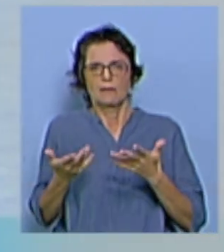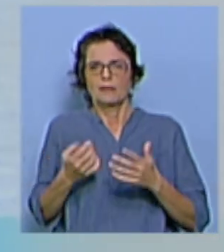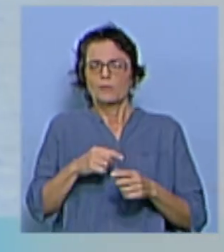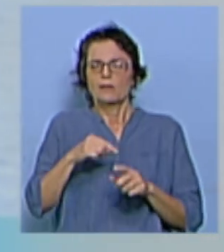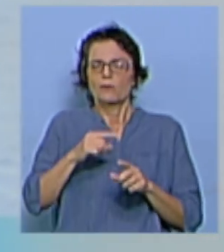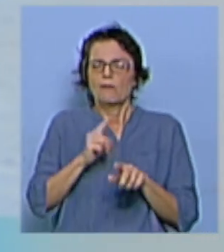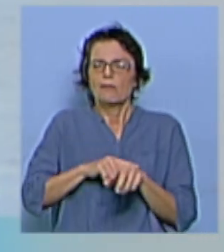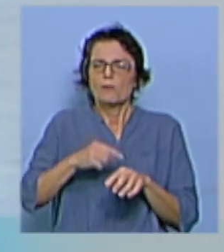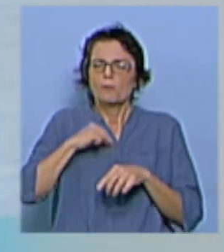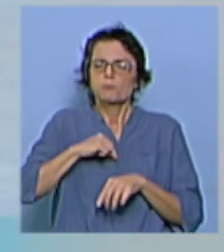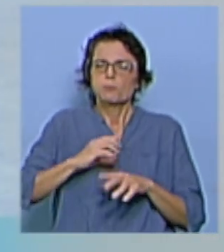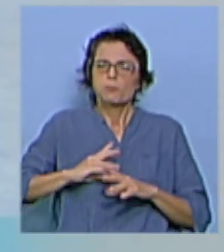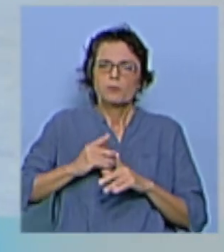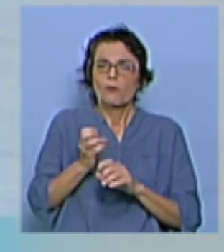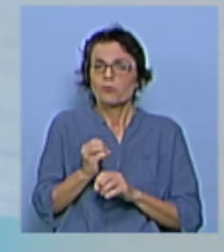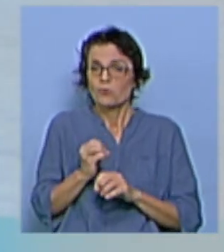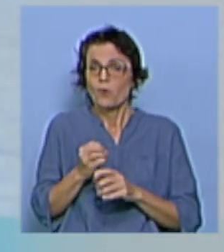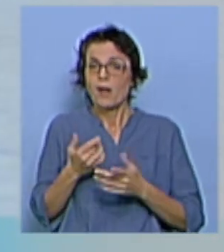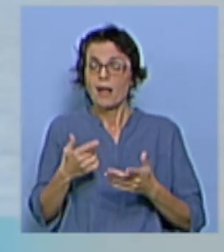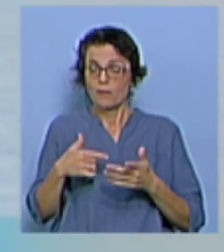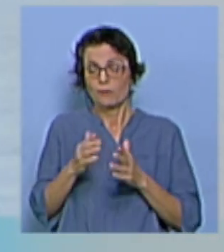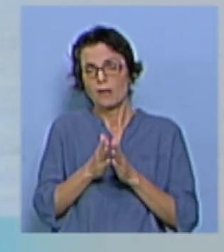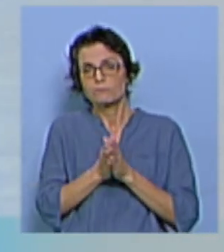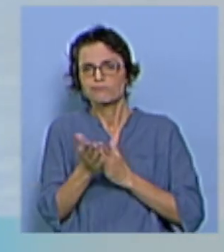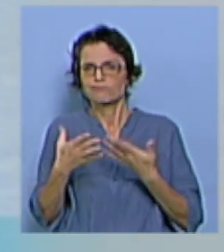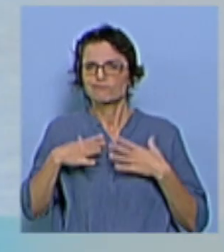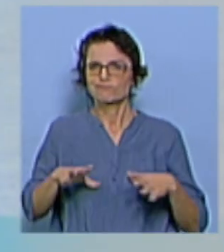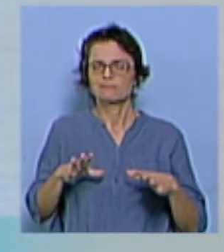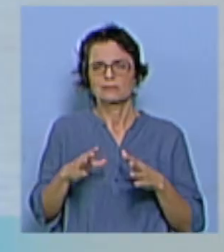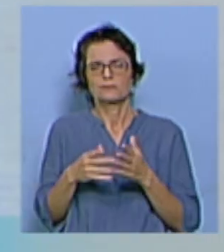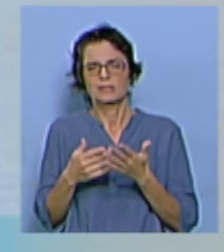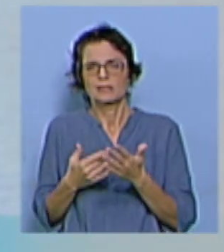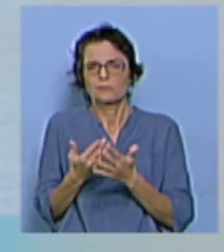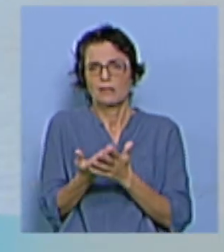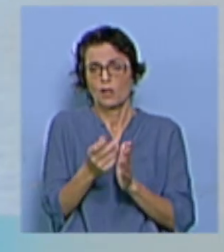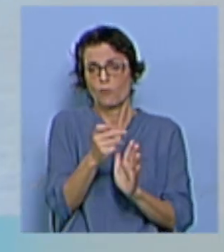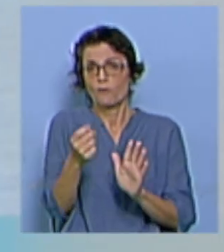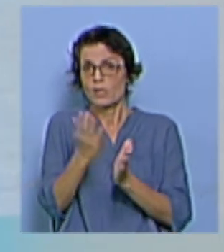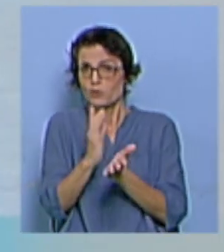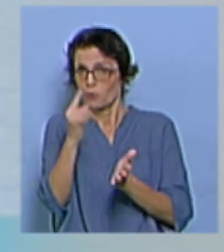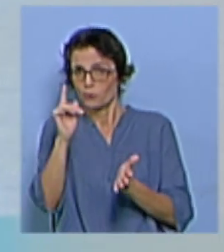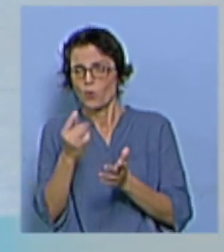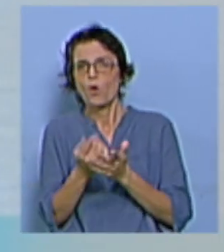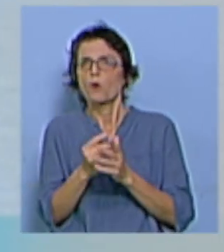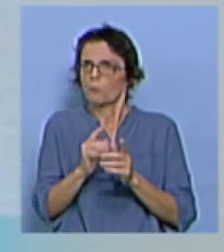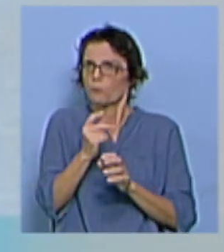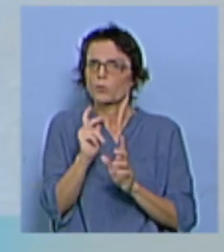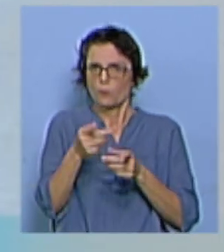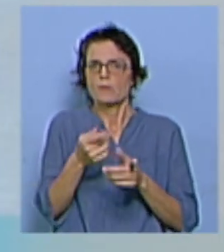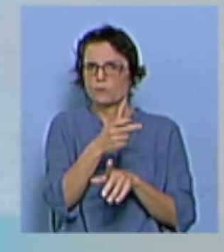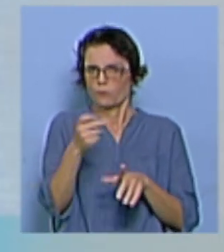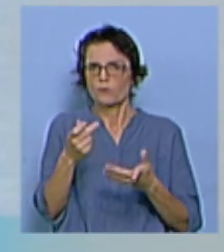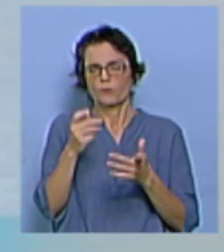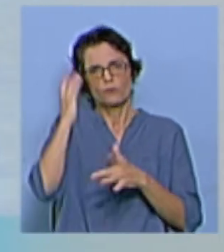com propostas, portanto não é propriamente só uma frase, começa com uma frase de um santo ou de um escritor